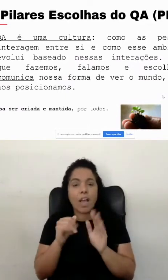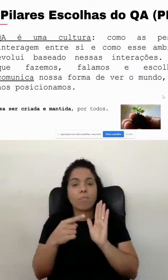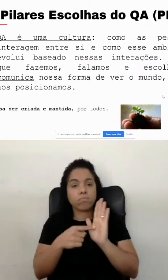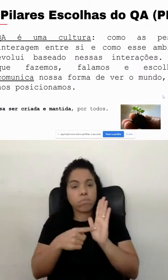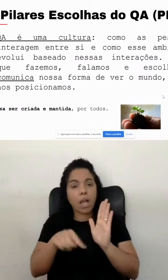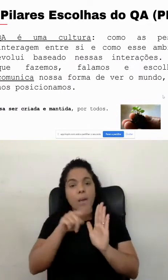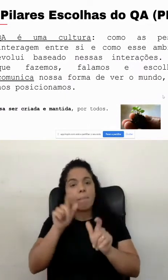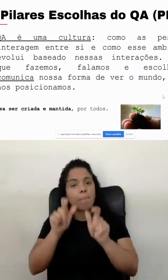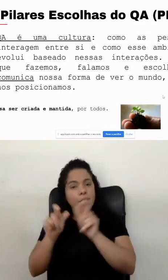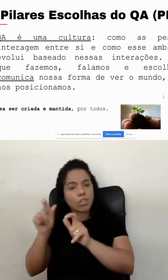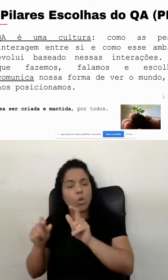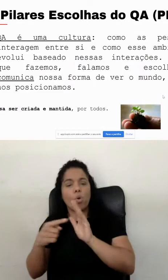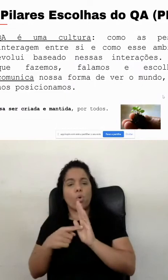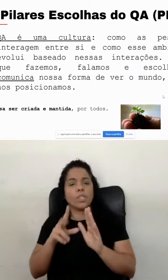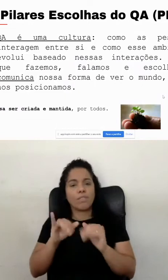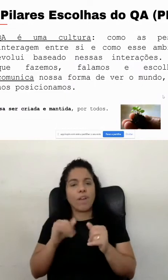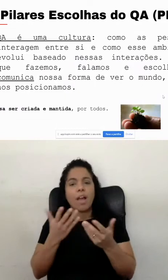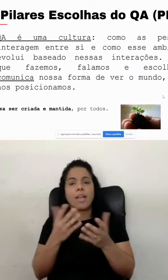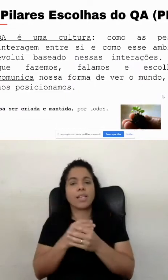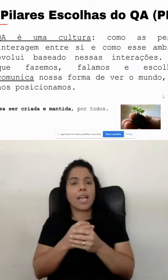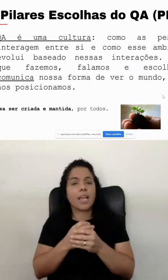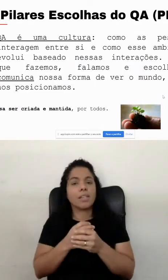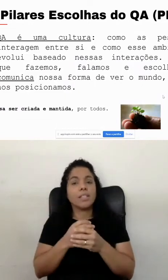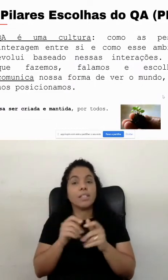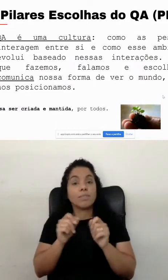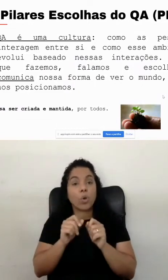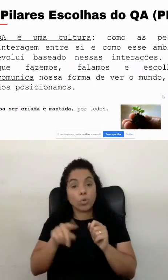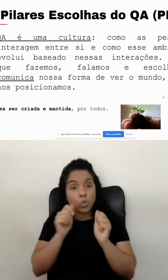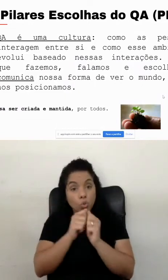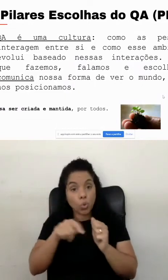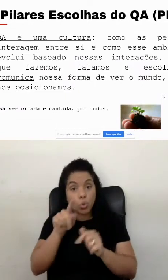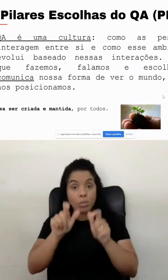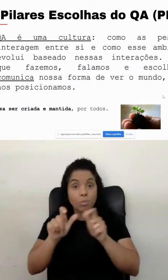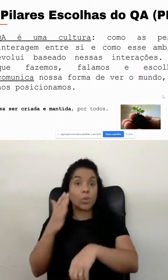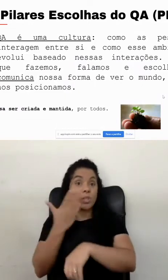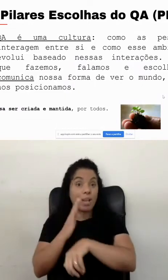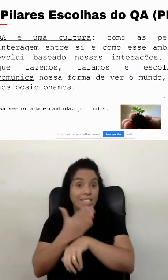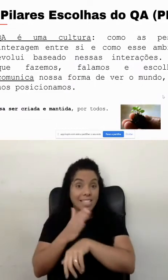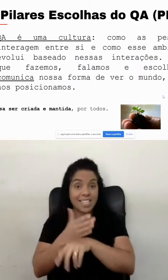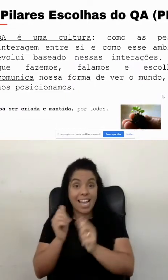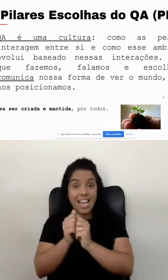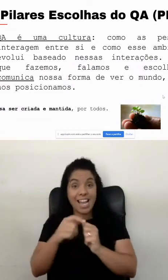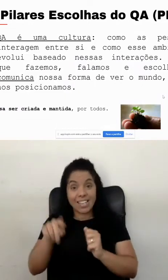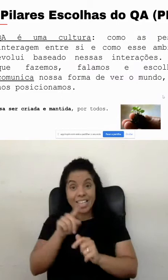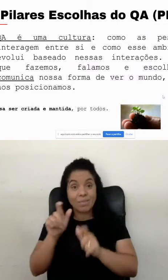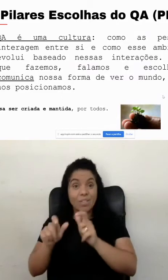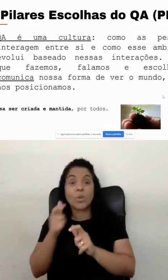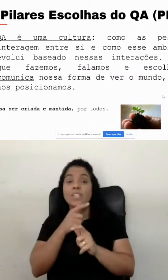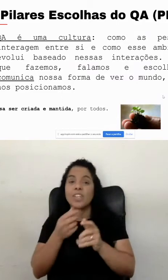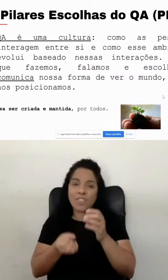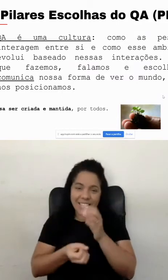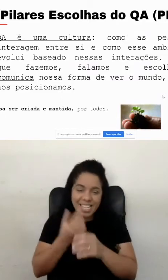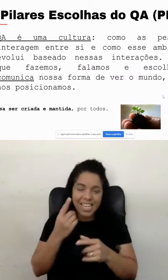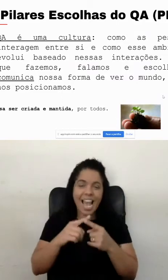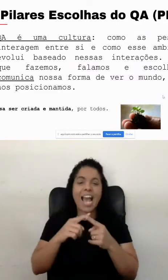mostrar para as pessoas, vai exercitar com as pessoas, vai praticar com as pessoas. Então, ela vai ser criada, vai